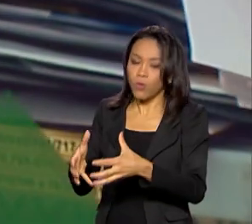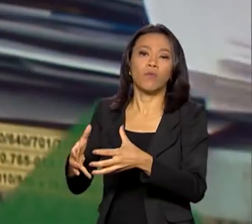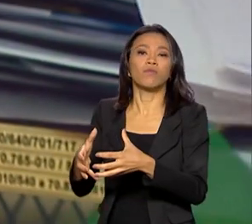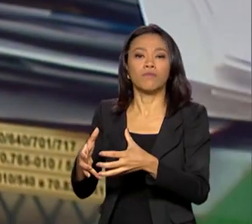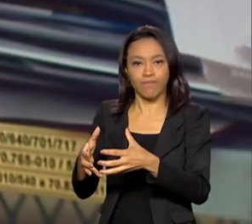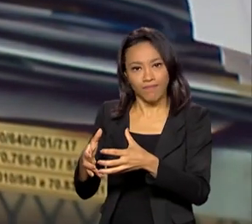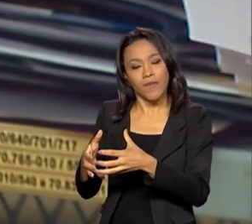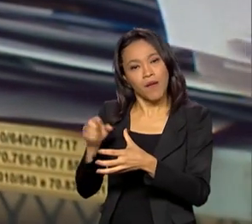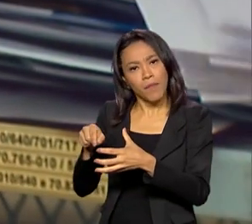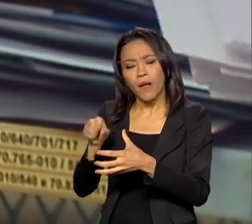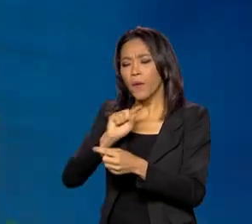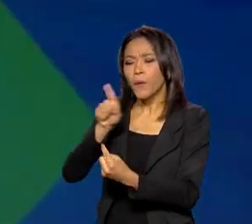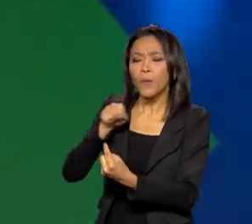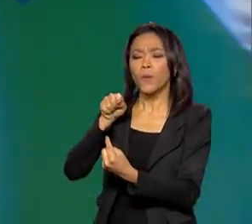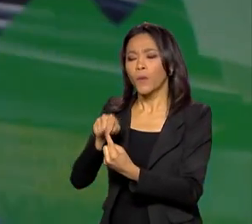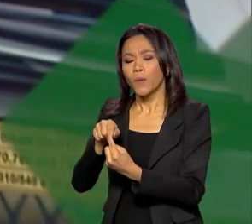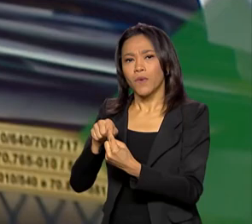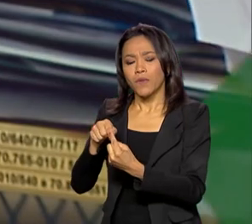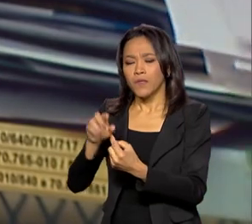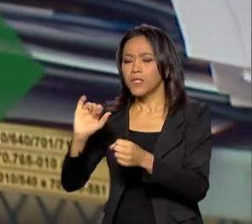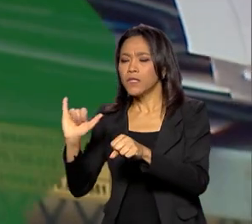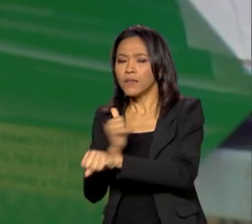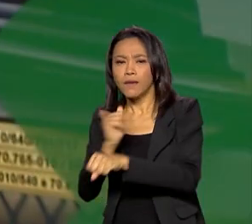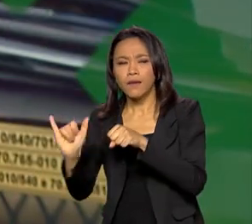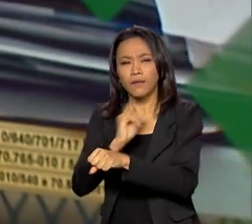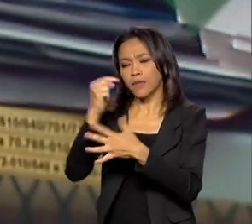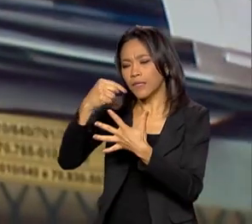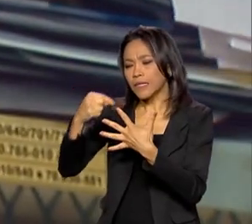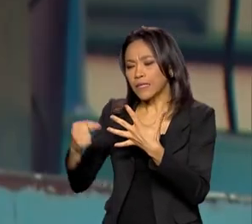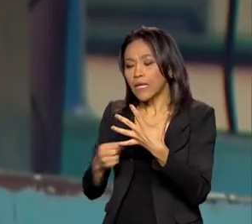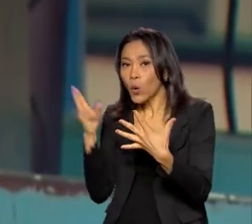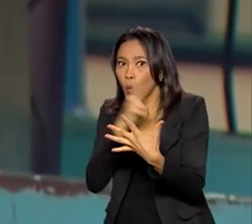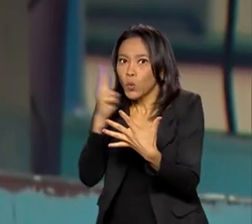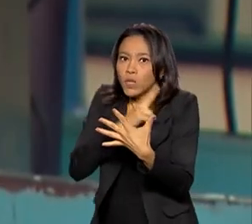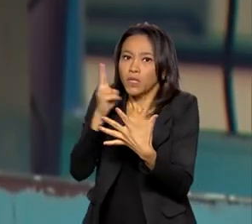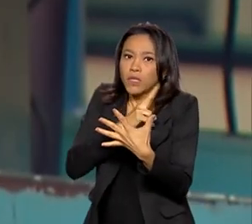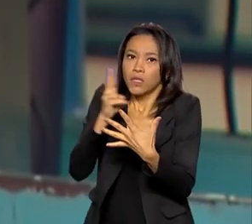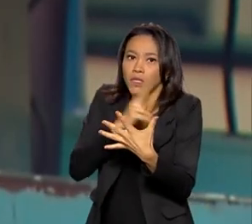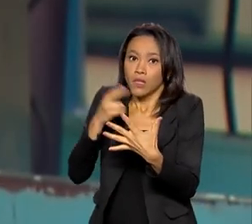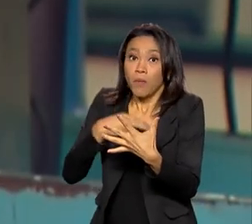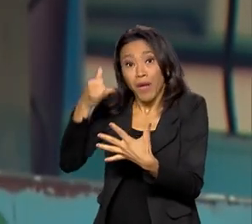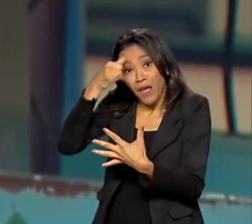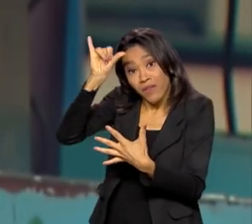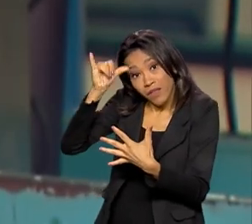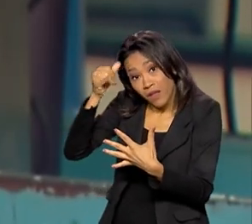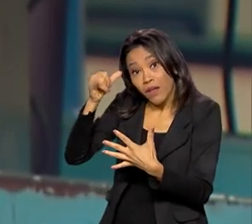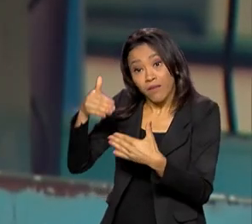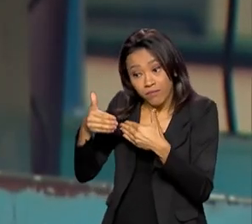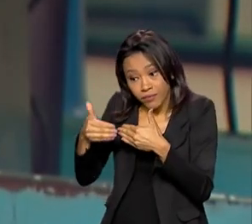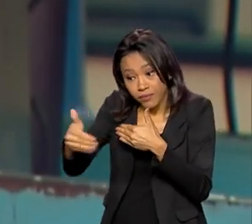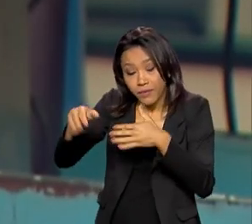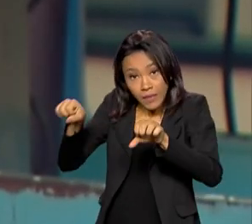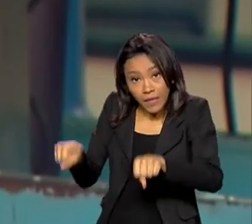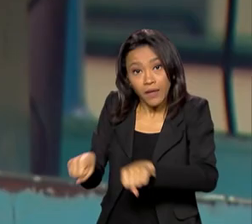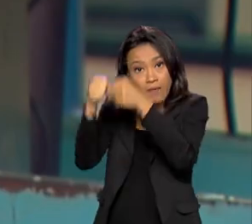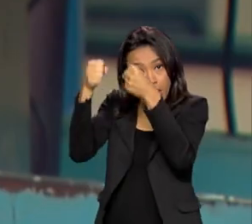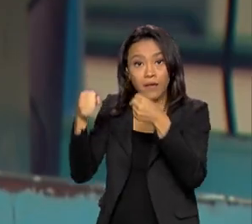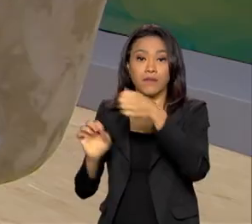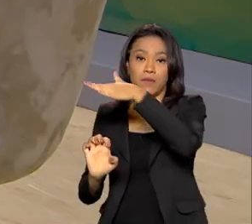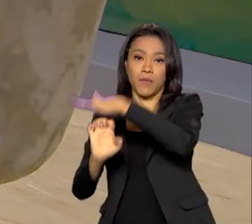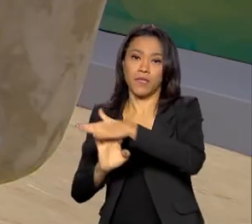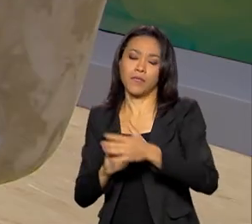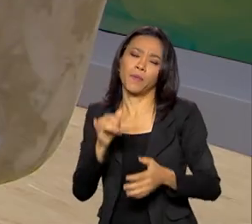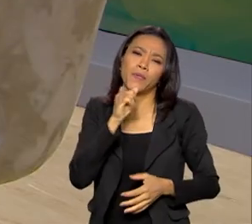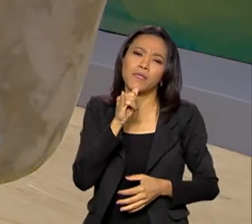fato, promover medidas emergenciais que salvassem a empresa. Entre essas medidas, eu posso citar,